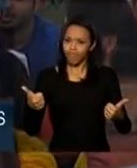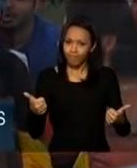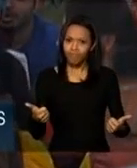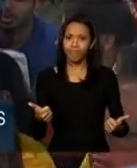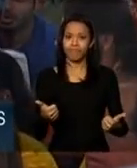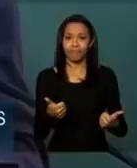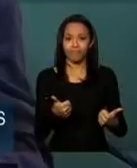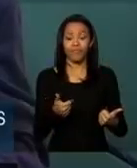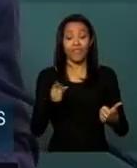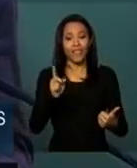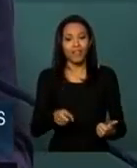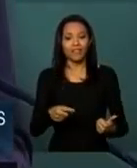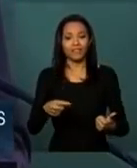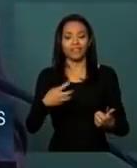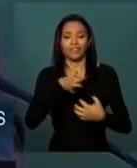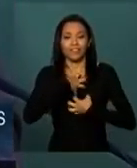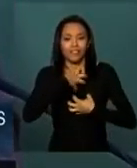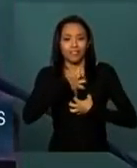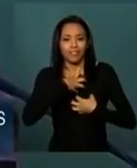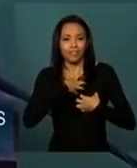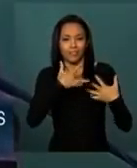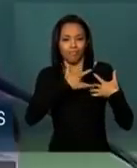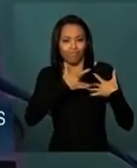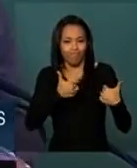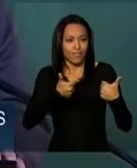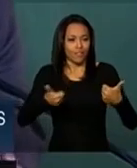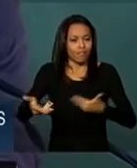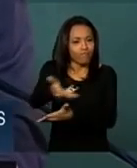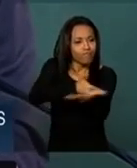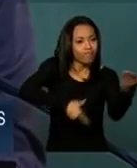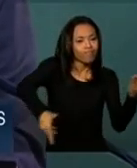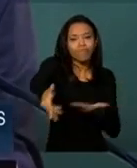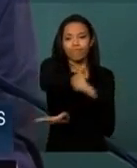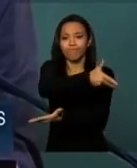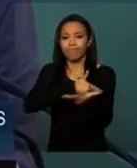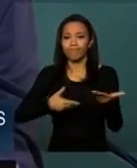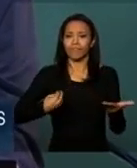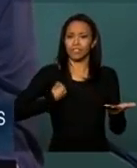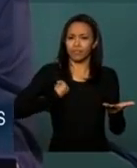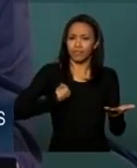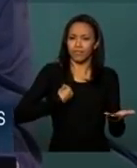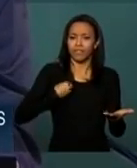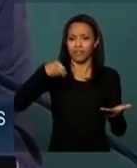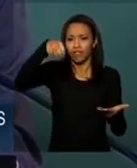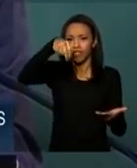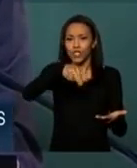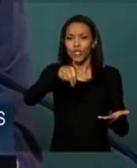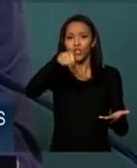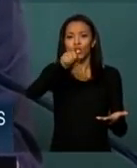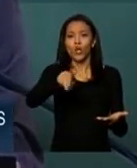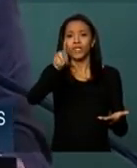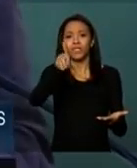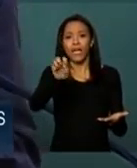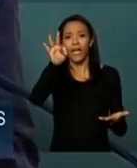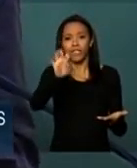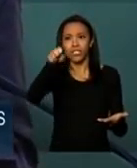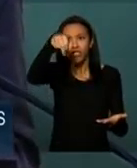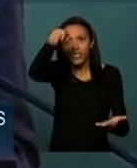E é esse calor, o calor do nordestino, né, que vive a realidade do